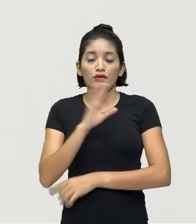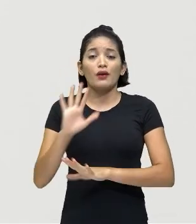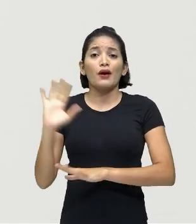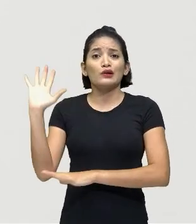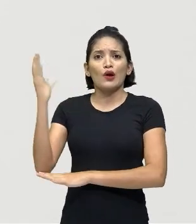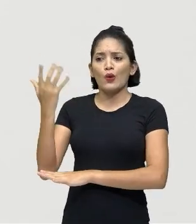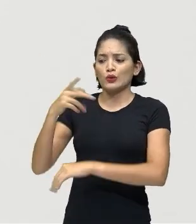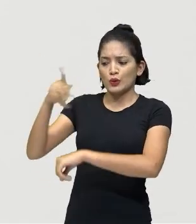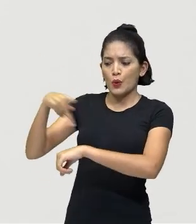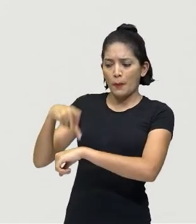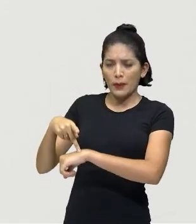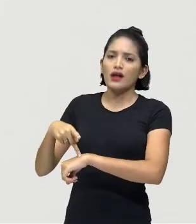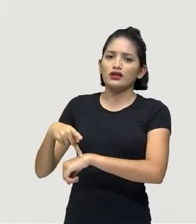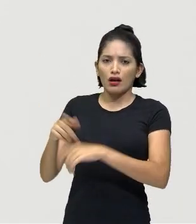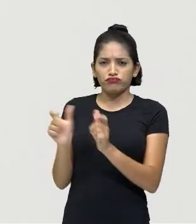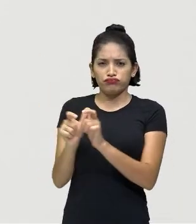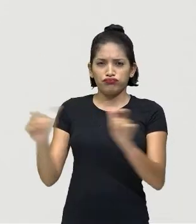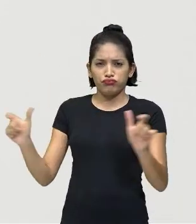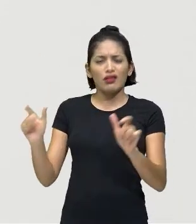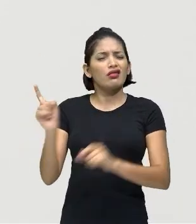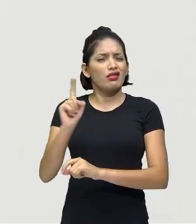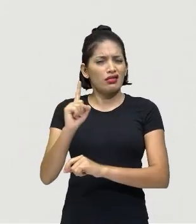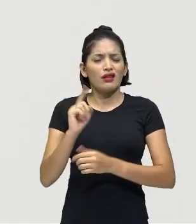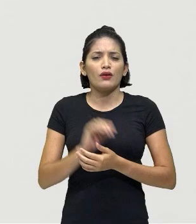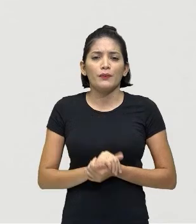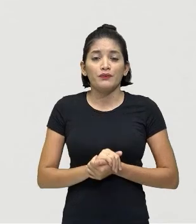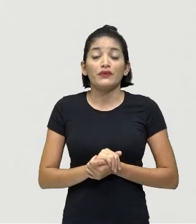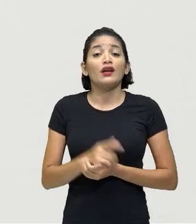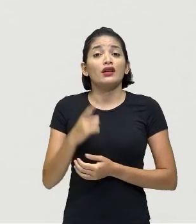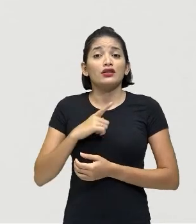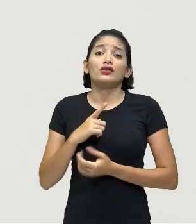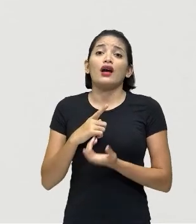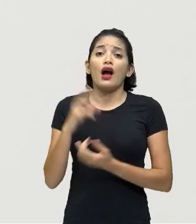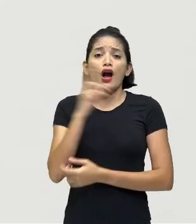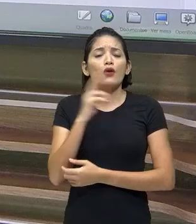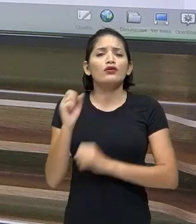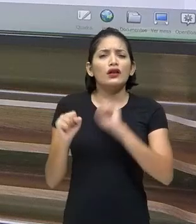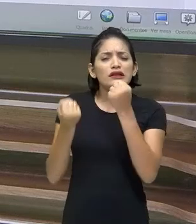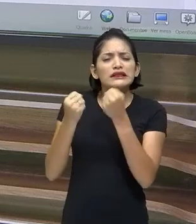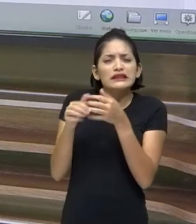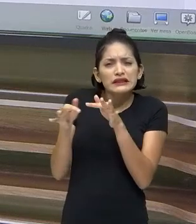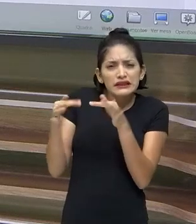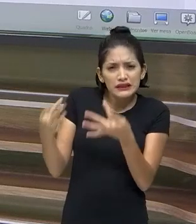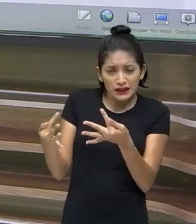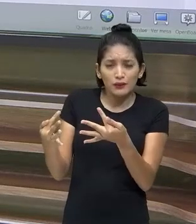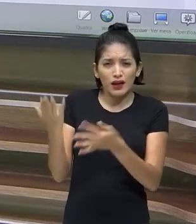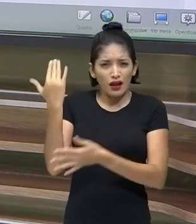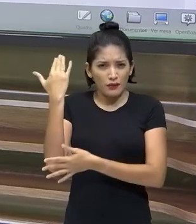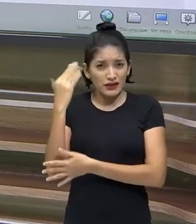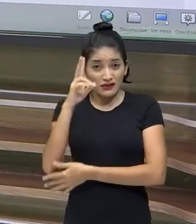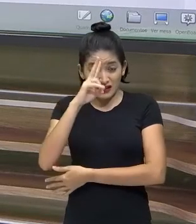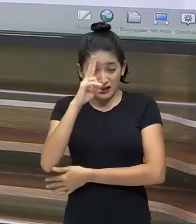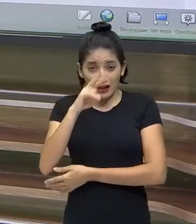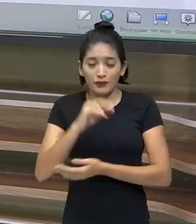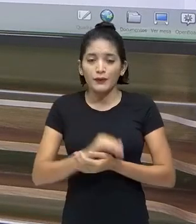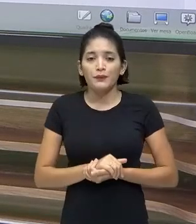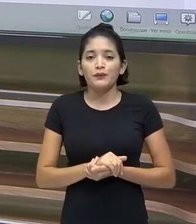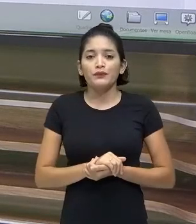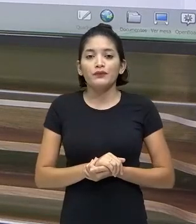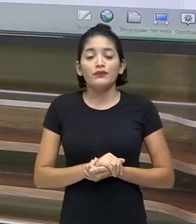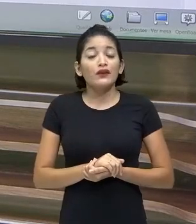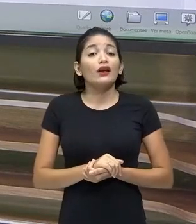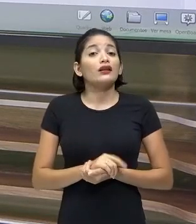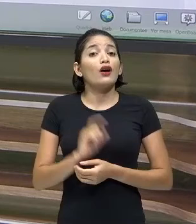num país industrializado. A Rússia tinha indústrias bem incipientes naquele momento. Vocês lembram disso? E isso vai ser